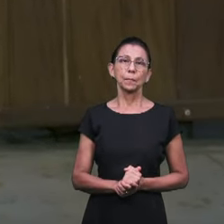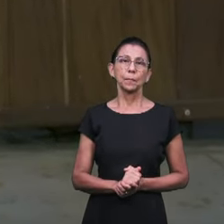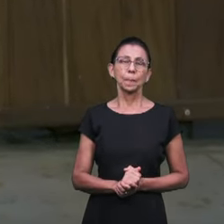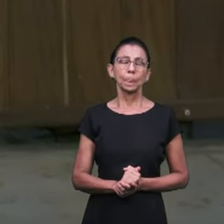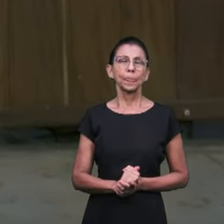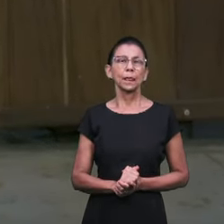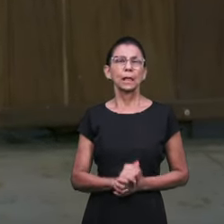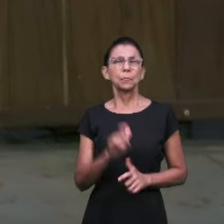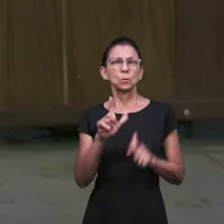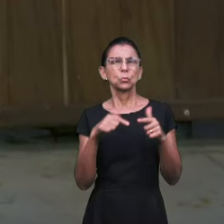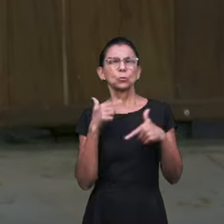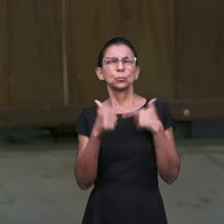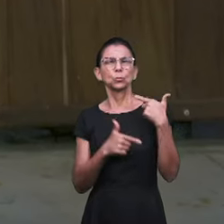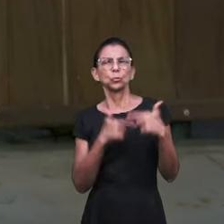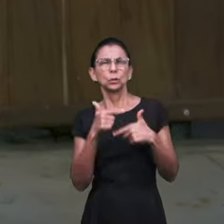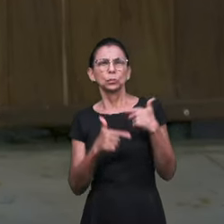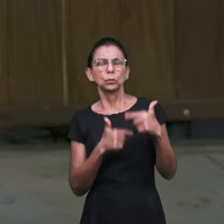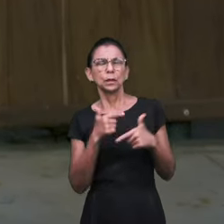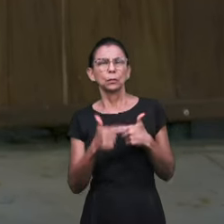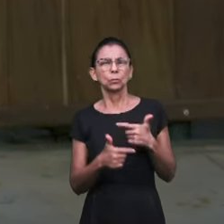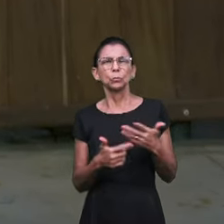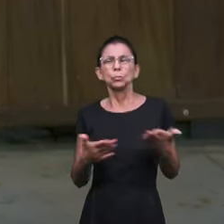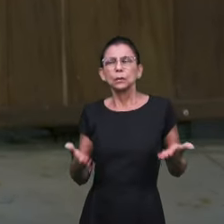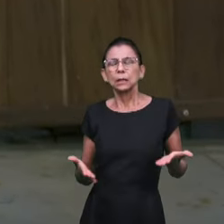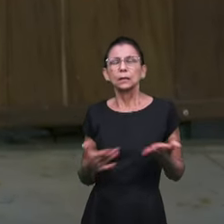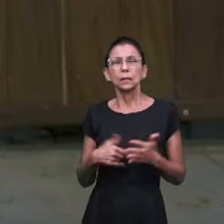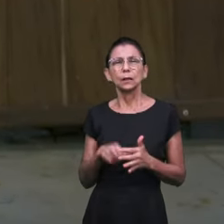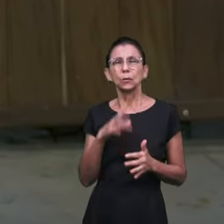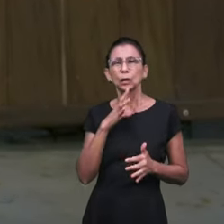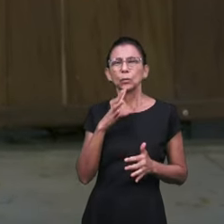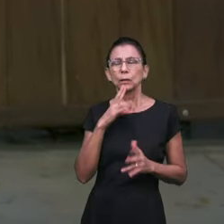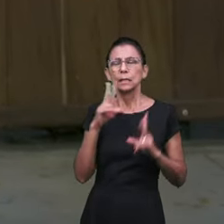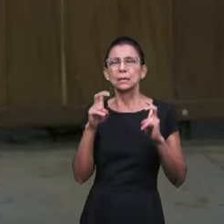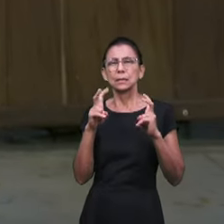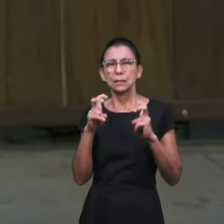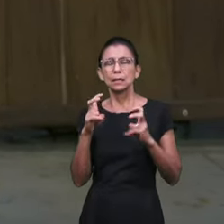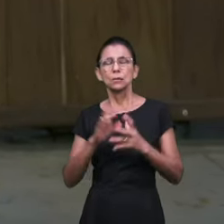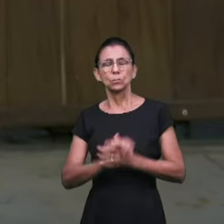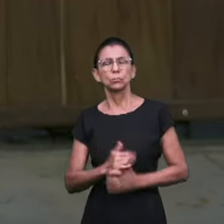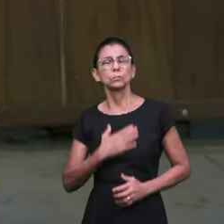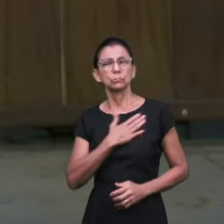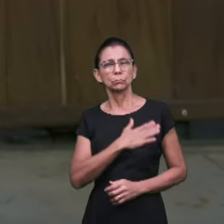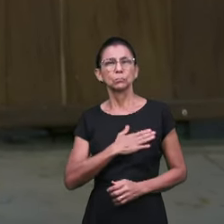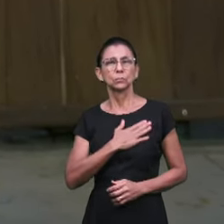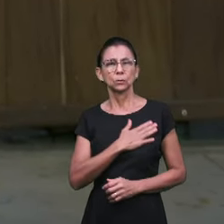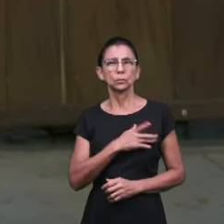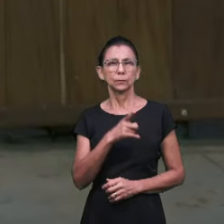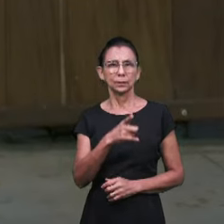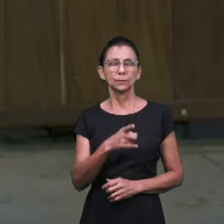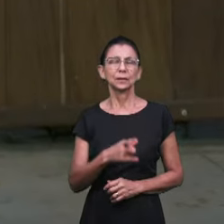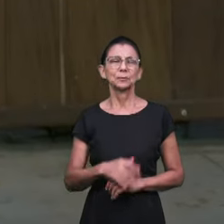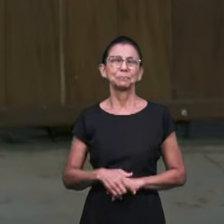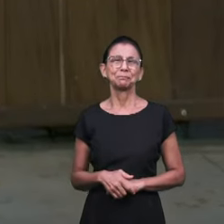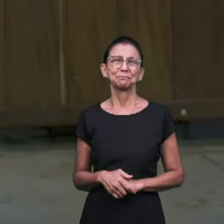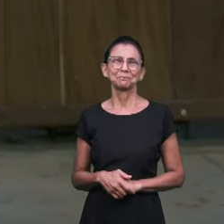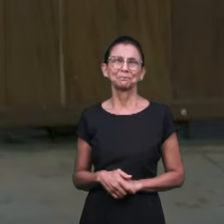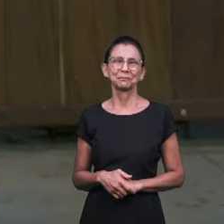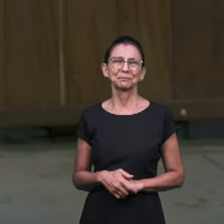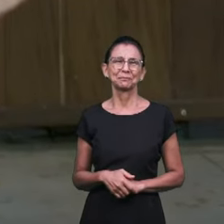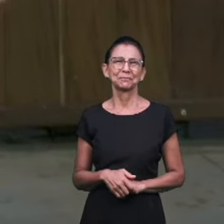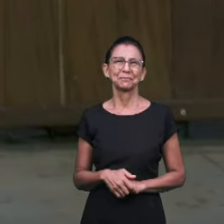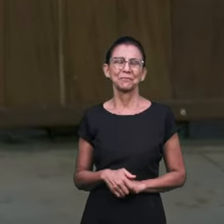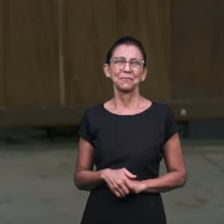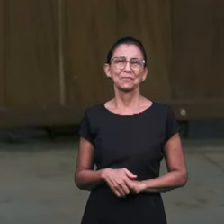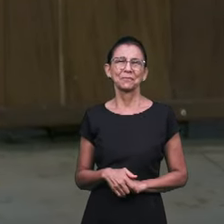bem fundamentado, com muita fundamentação bíblica, e você vai gostar muito deste assunto. Bem, como você pode perceber,